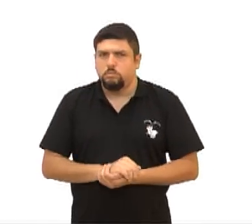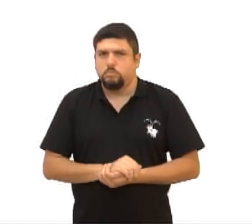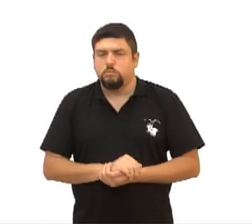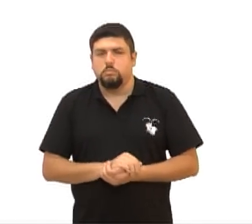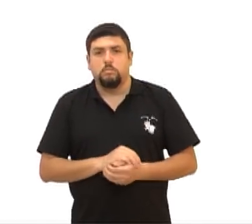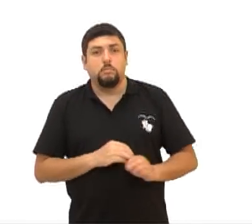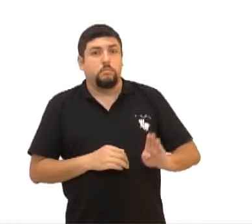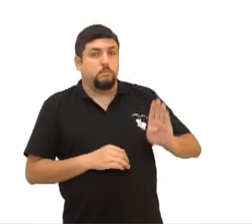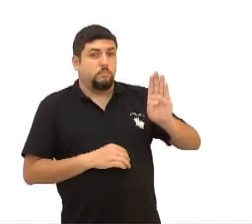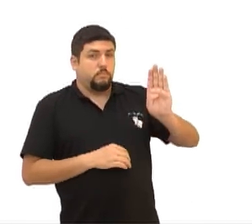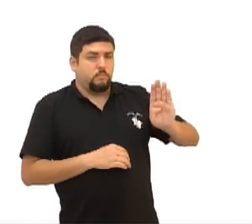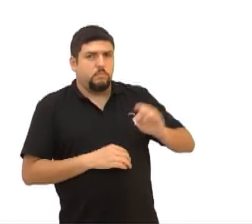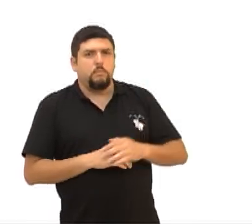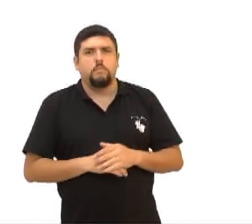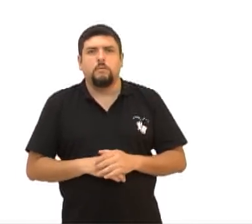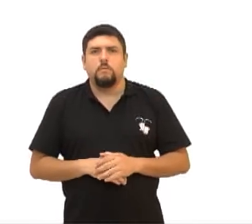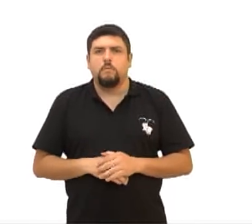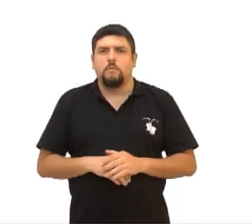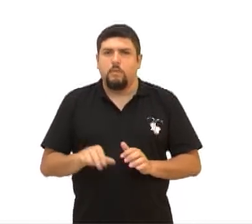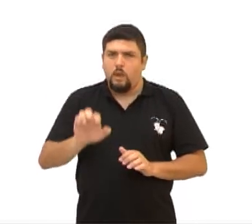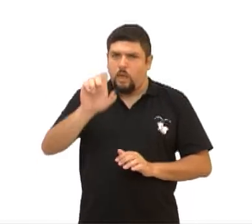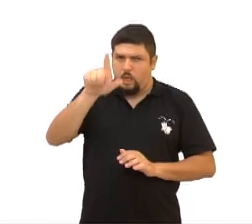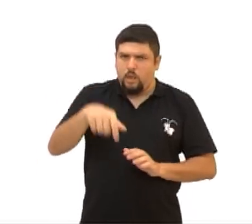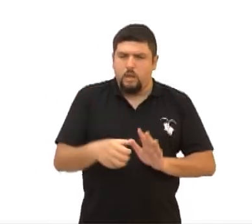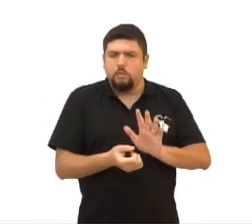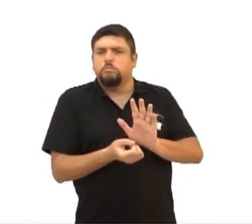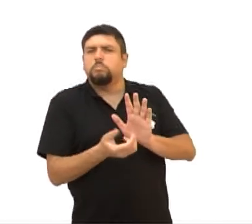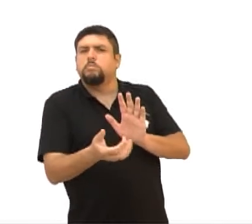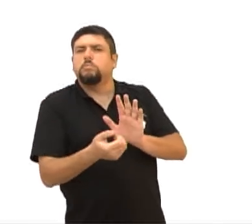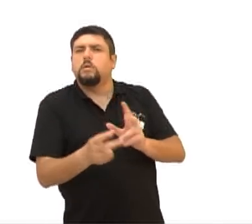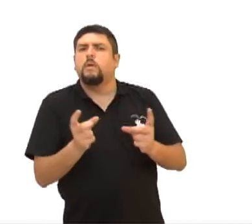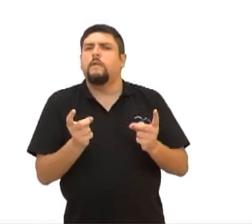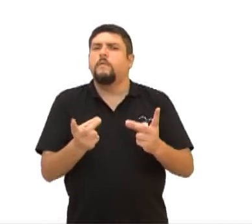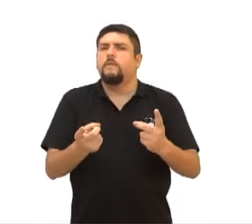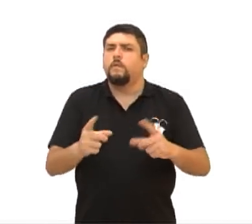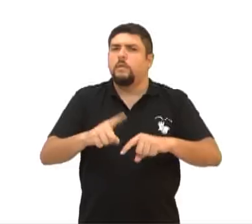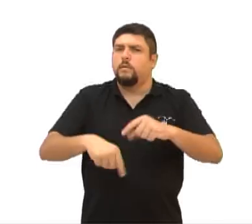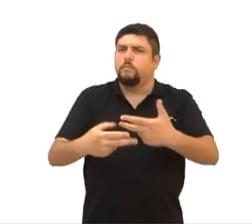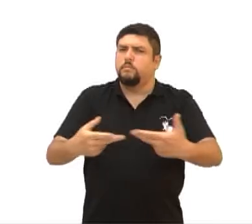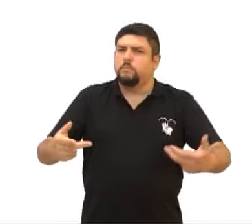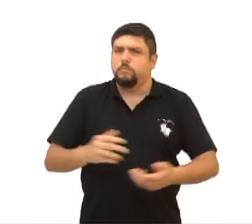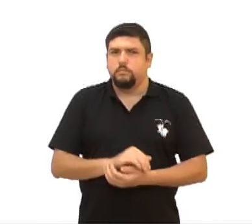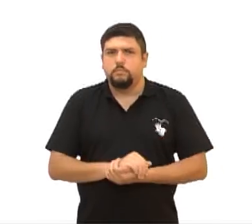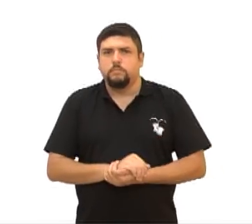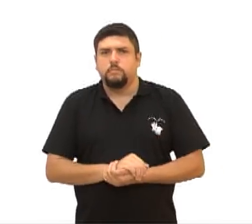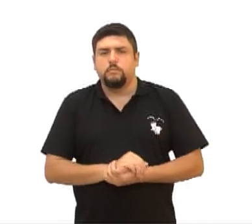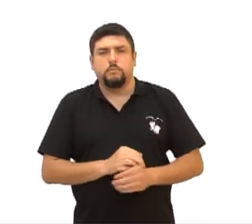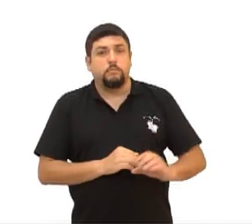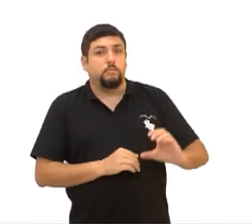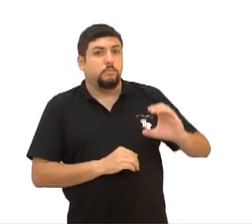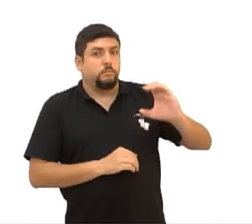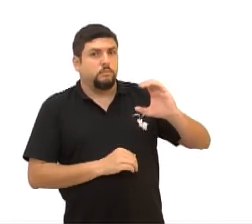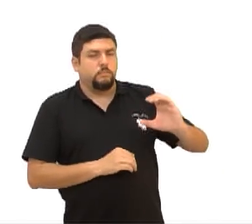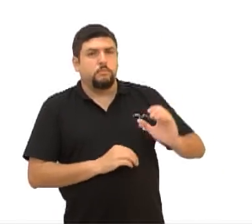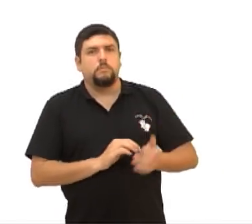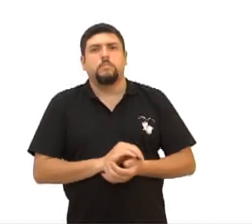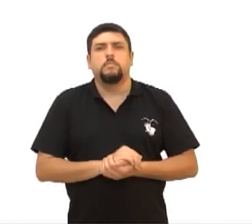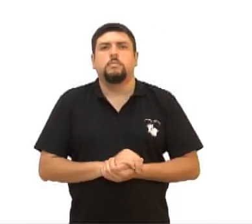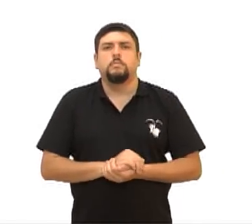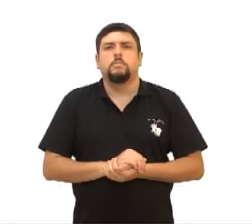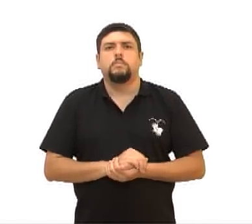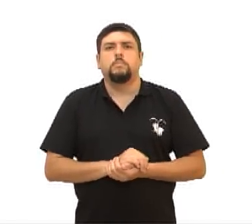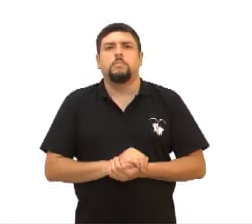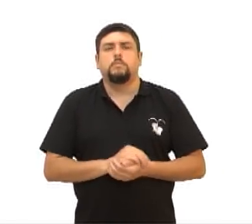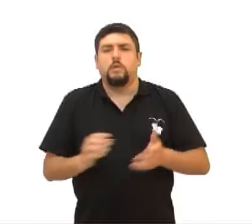Letra B. Vender ou anunciar um produto. Letra C.